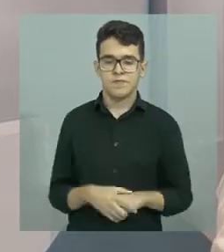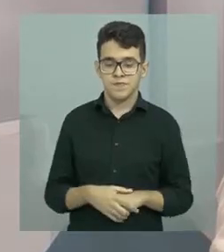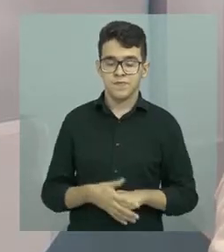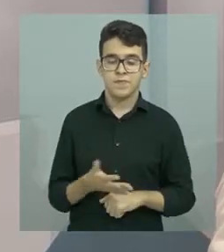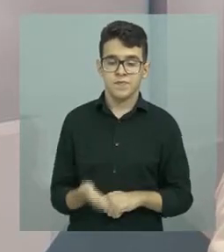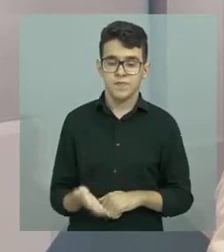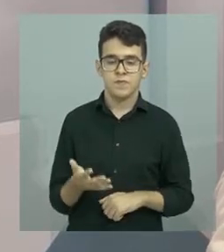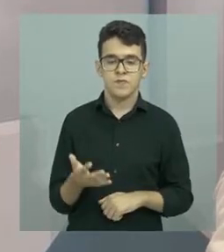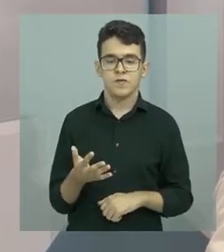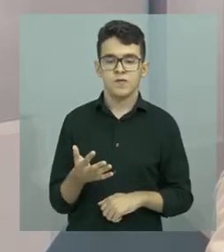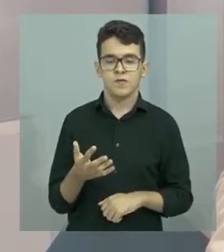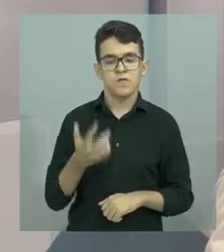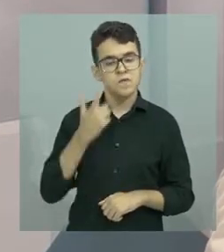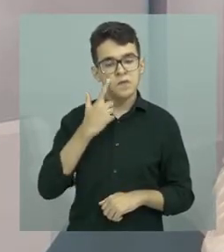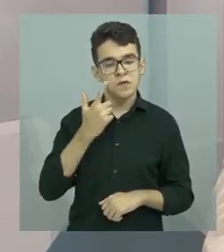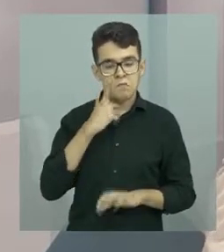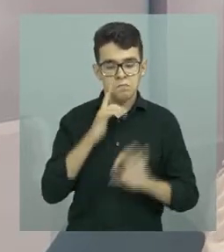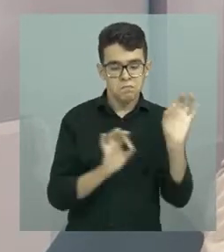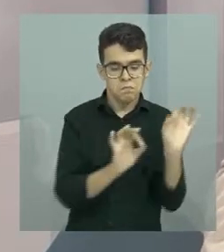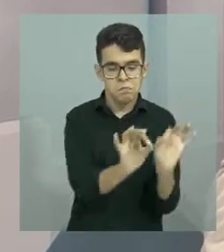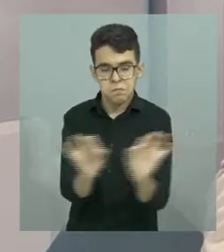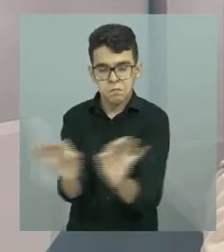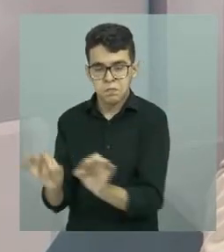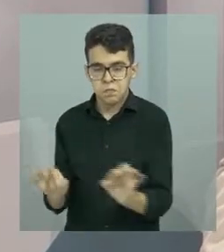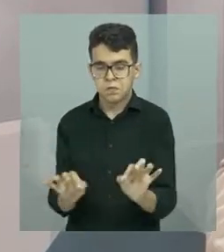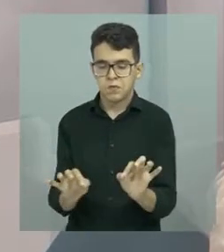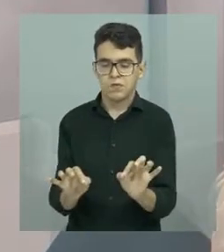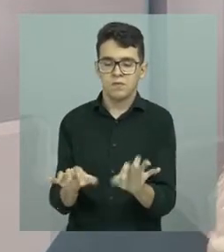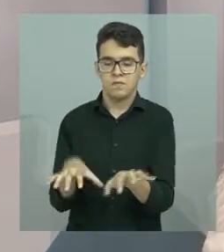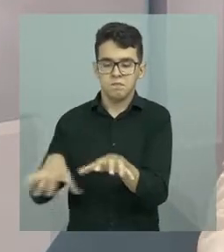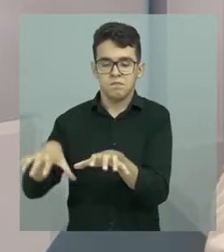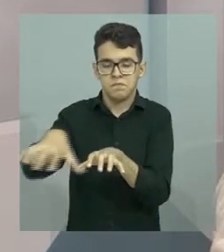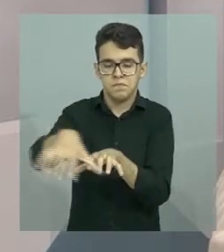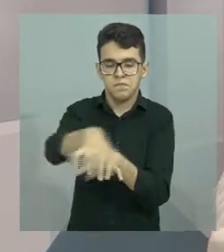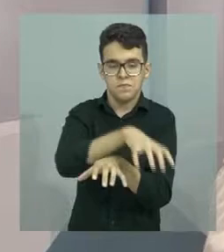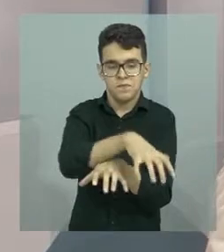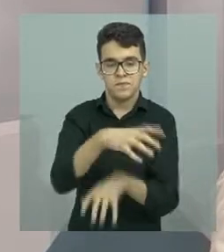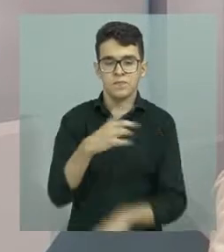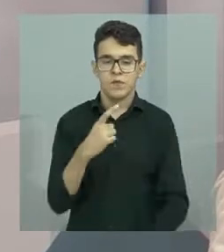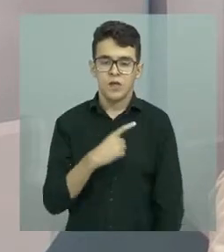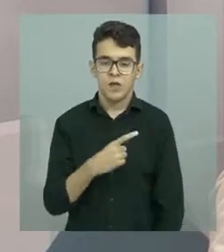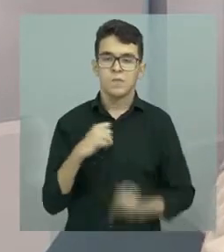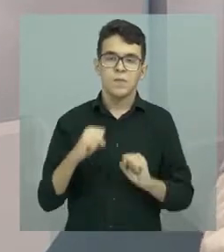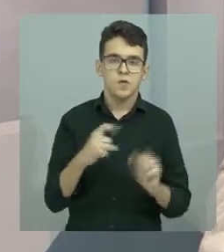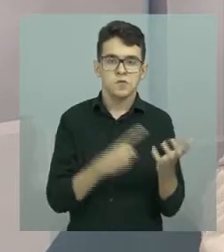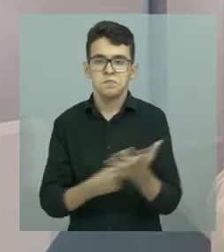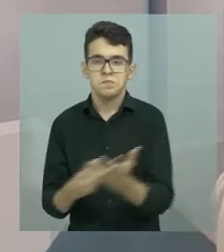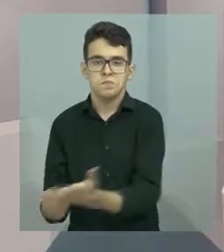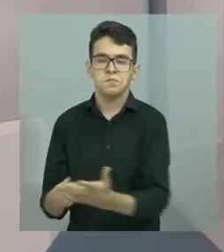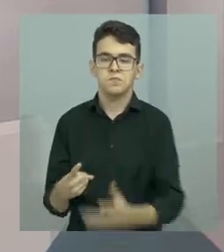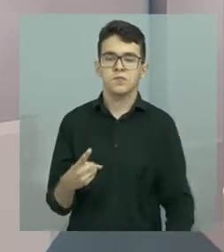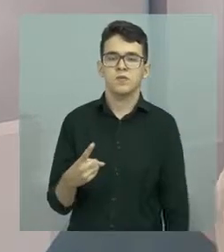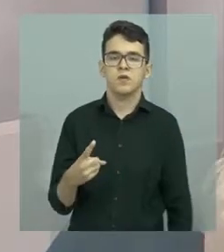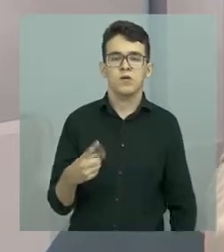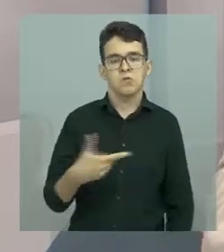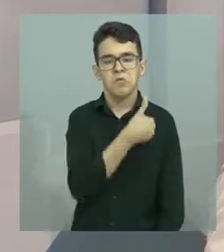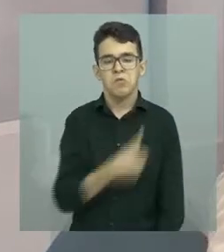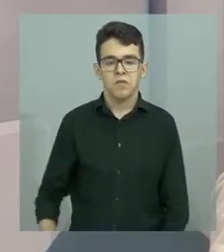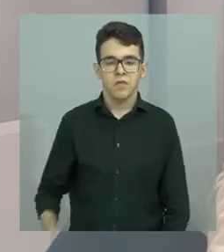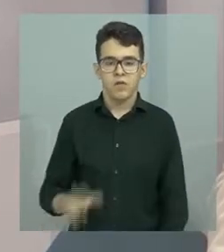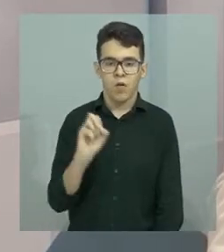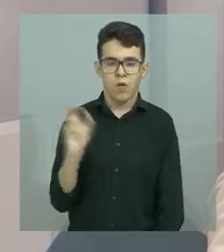ajustadas entre os municípios, tá? Ou criadas. Dentre eles, parceria público-privada, né? Parcerias entre